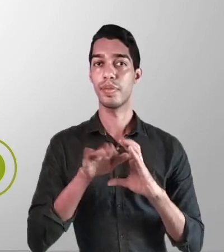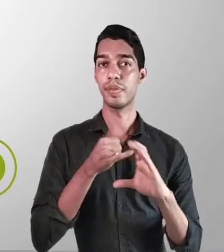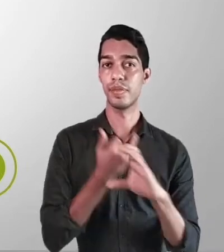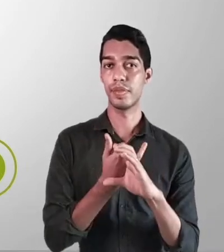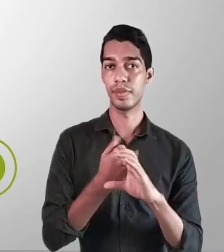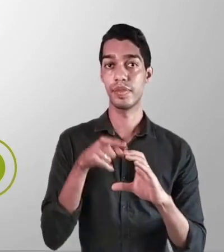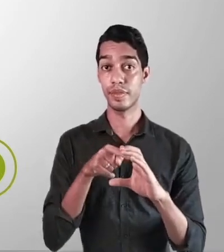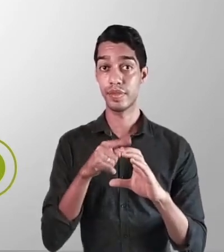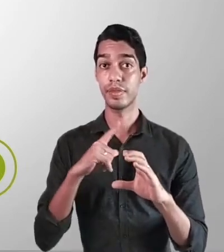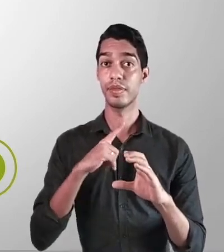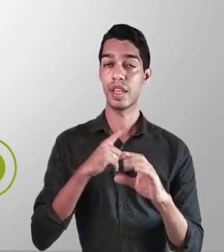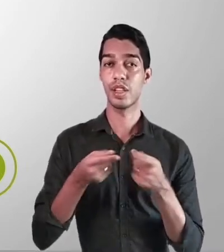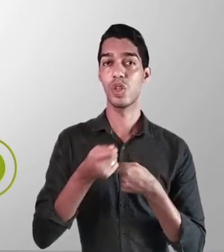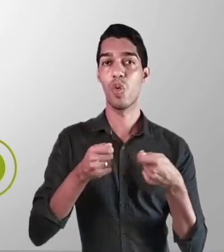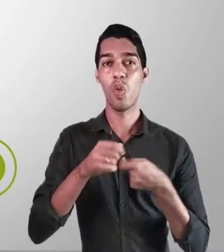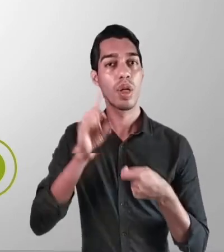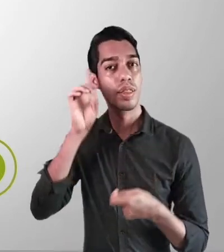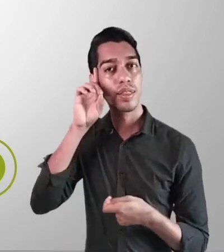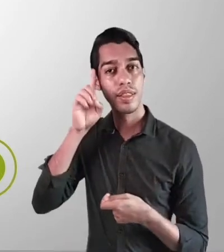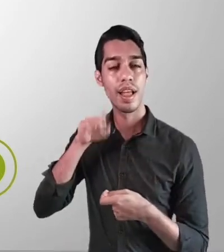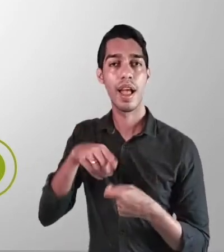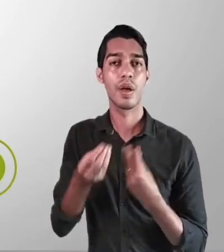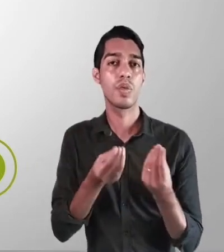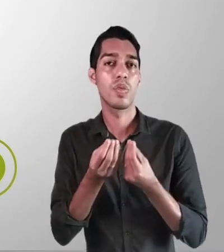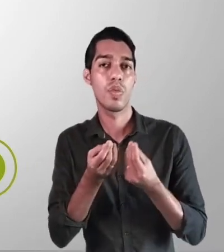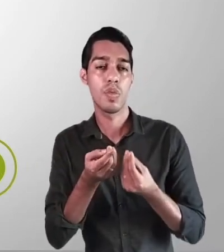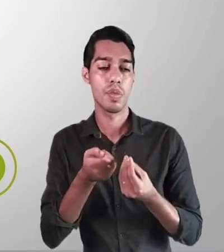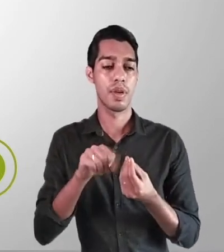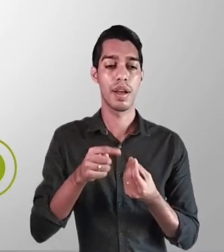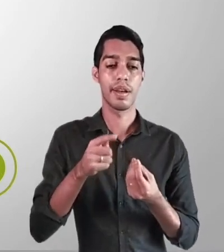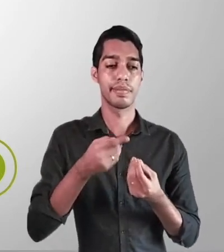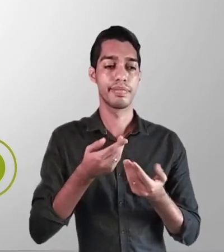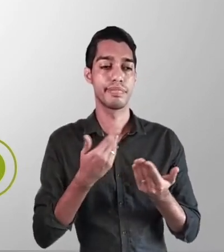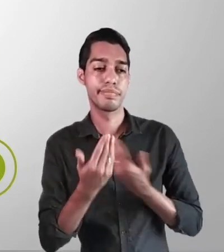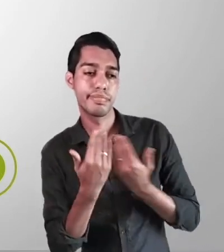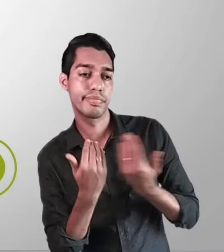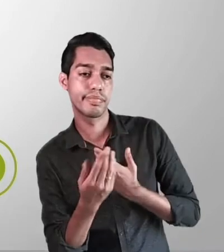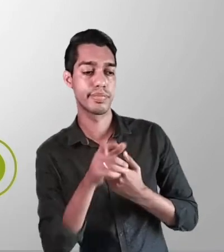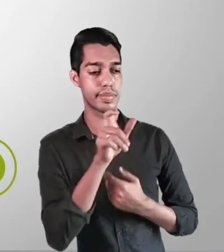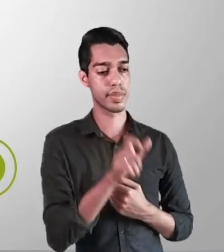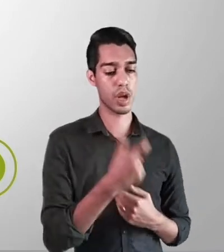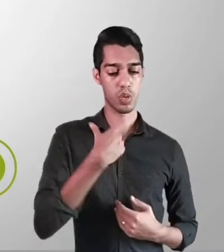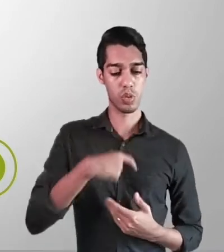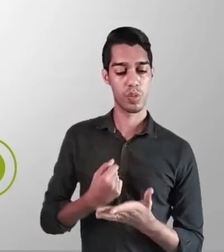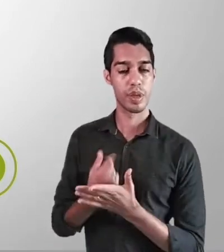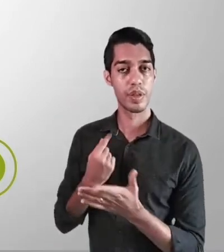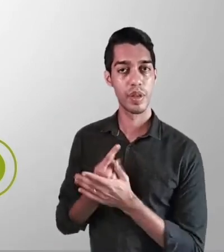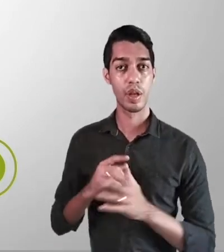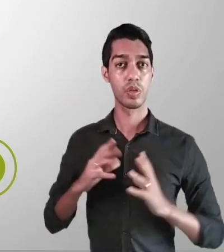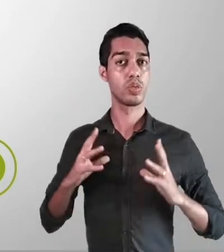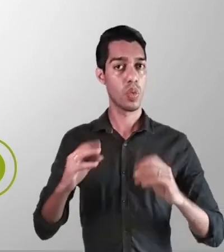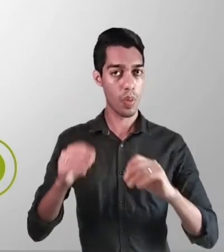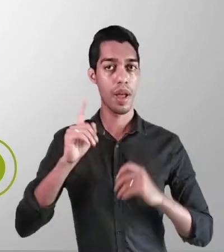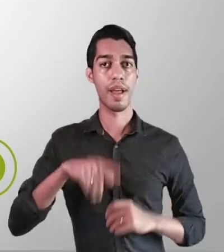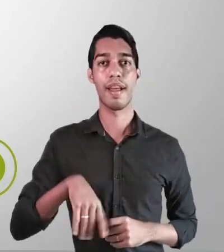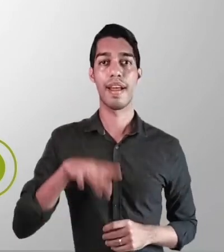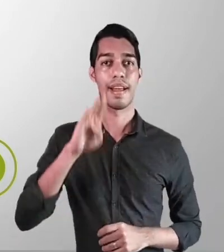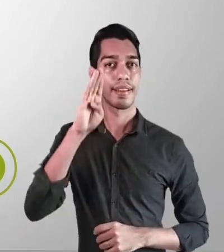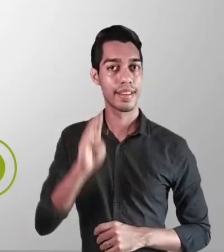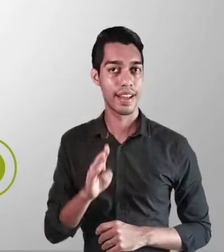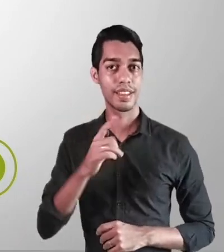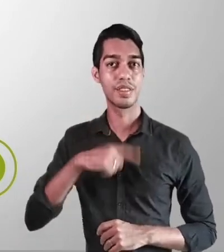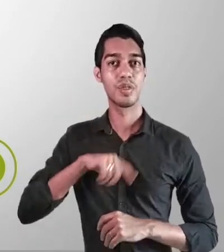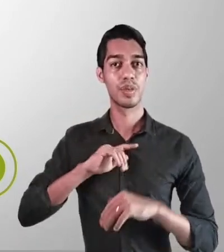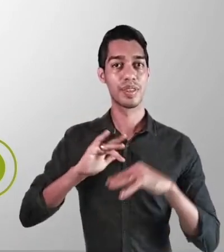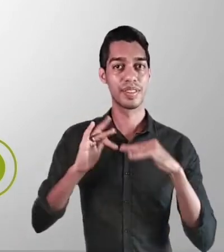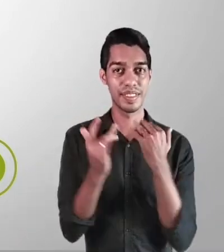o canal de diálogo de educação financeira com o consumidor. Todos os conteúdos são gratuitos, estão em todas as nossas redes sociais.